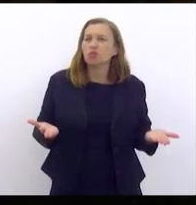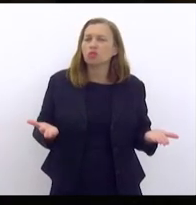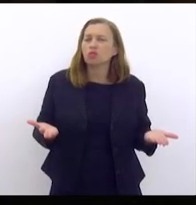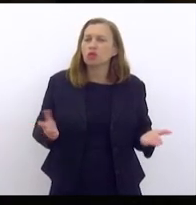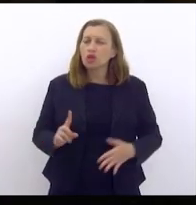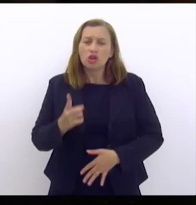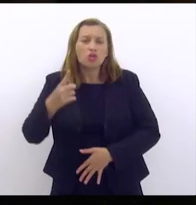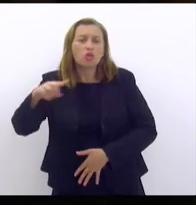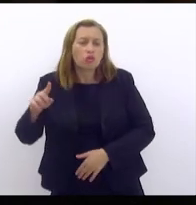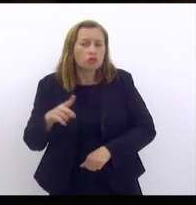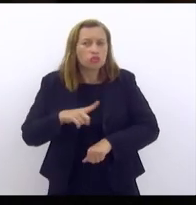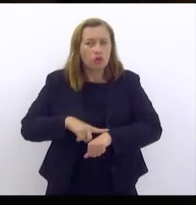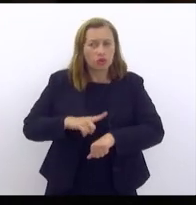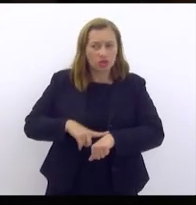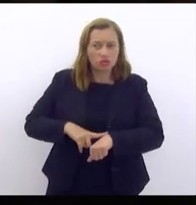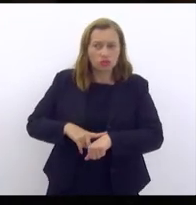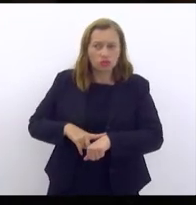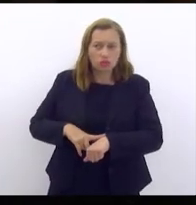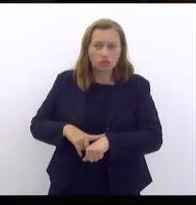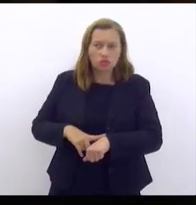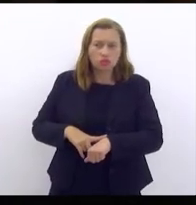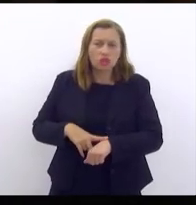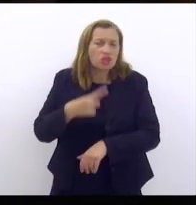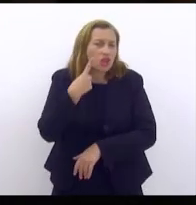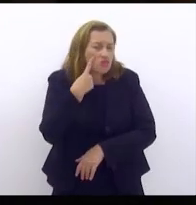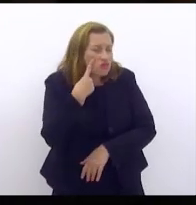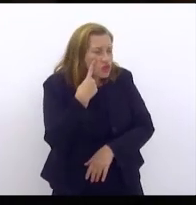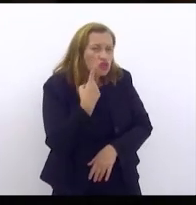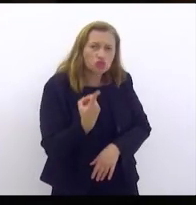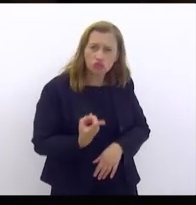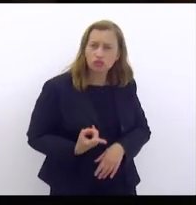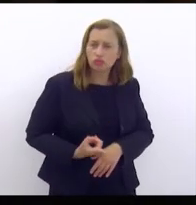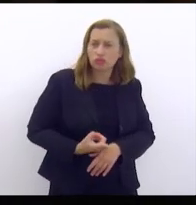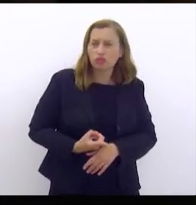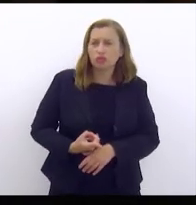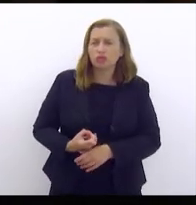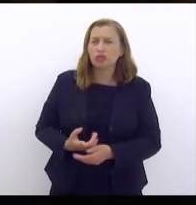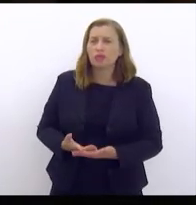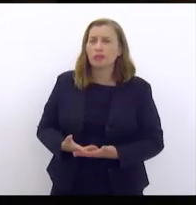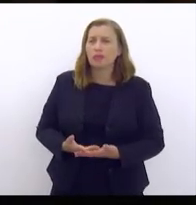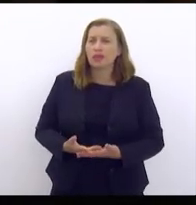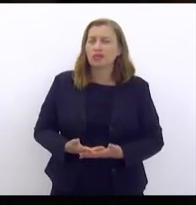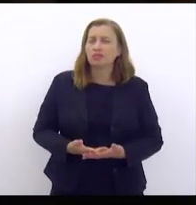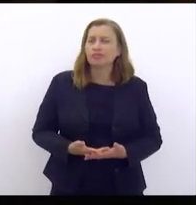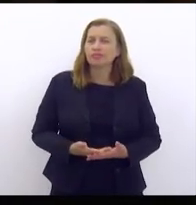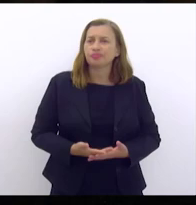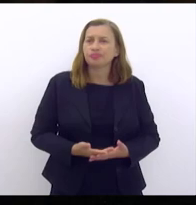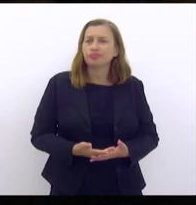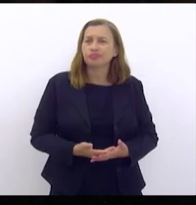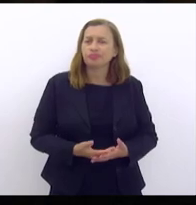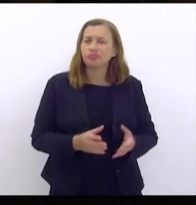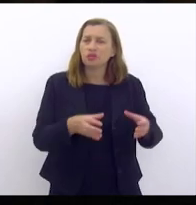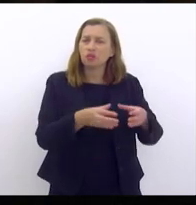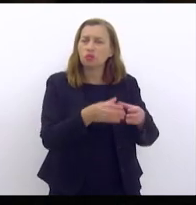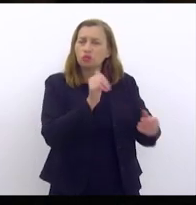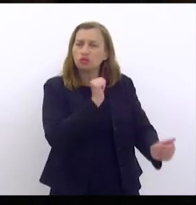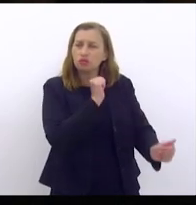Em outros momentos, a gente tem assistido nas partidas mais